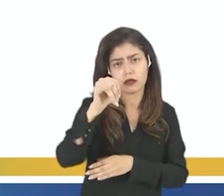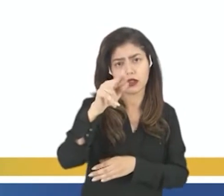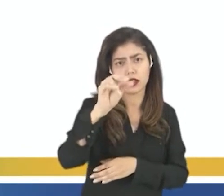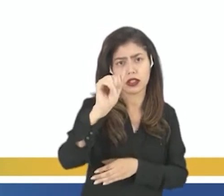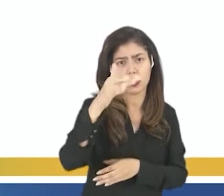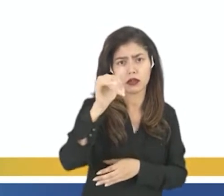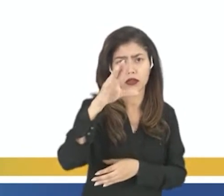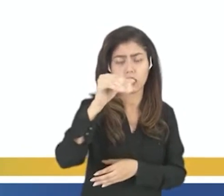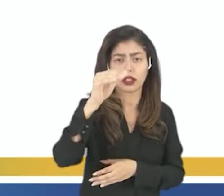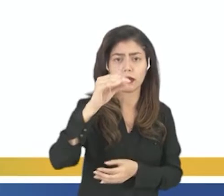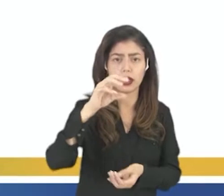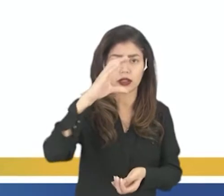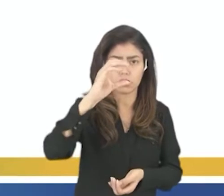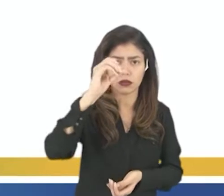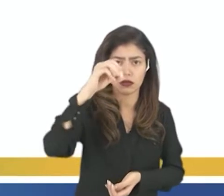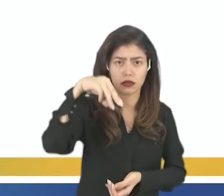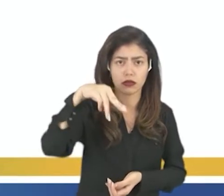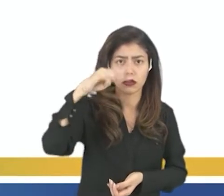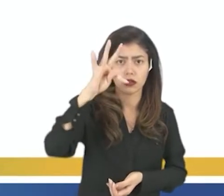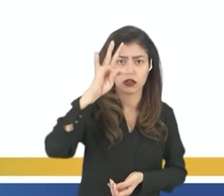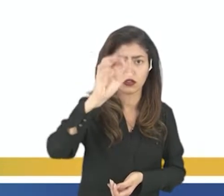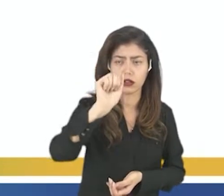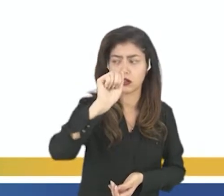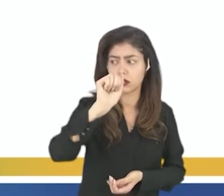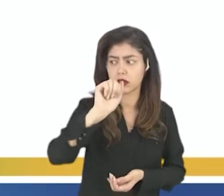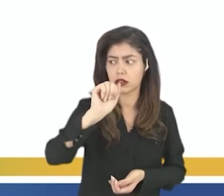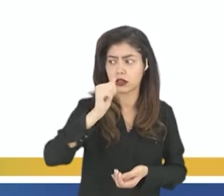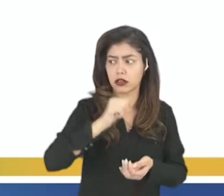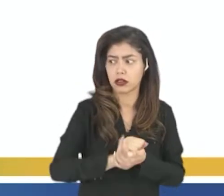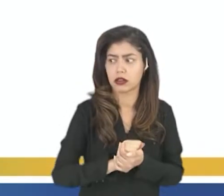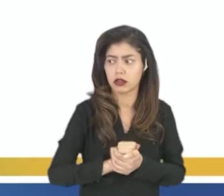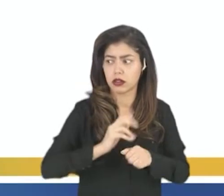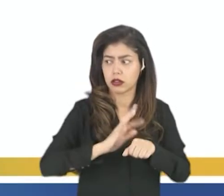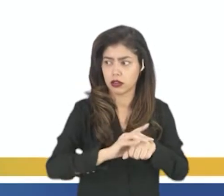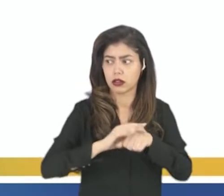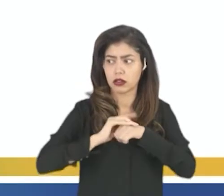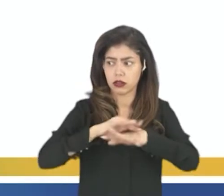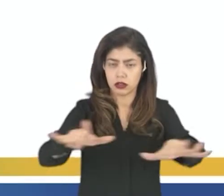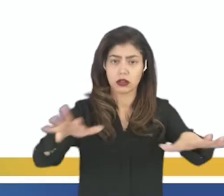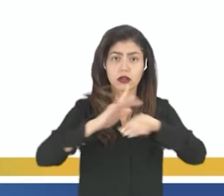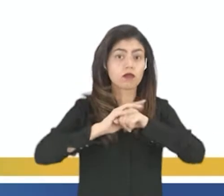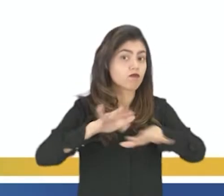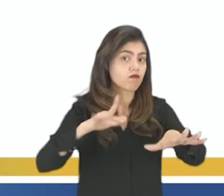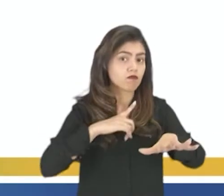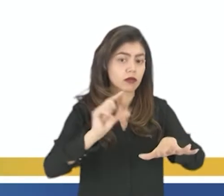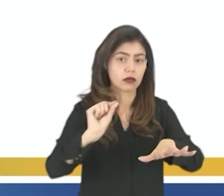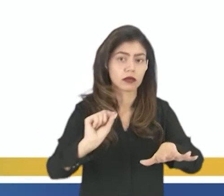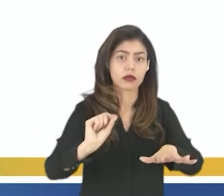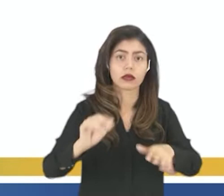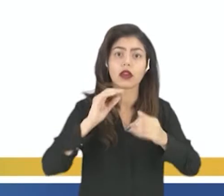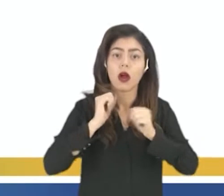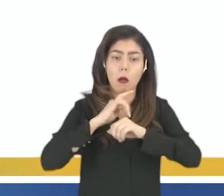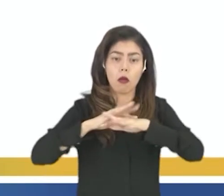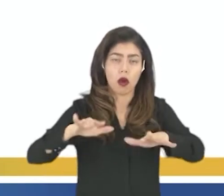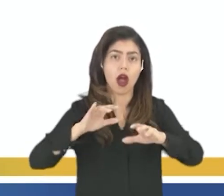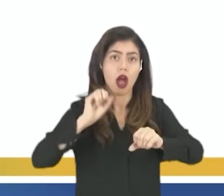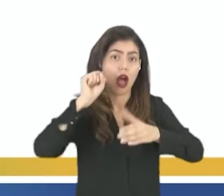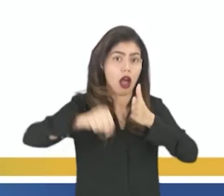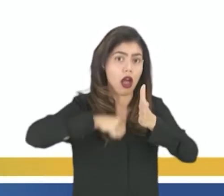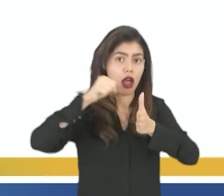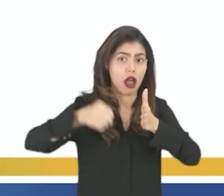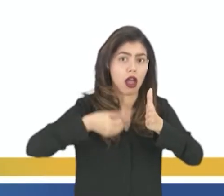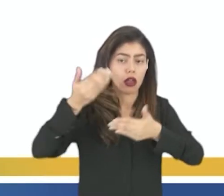mar Oi bom dia que falamos na aula passada sobre as aplicações na medicina as aplicações da radiação Então tinha uma máquina